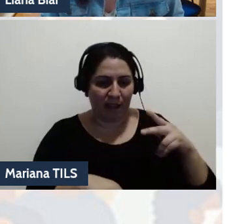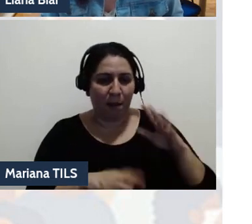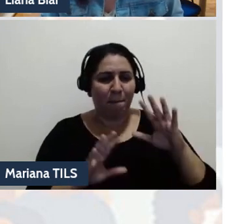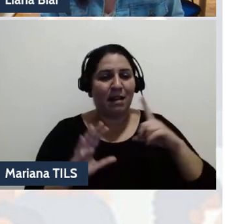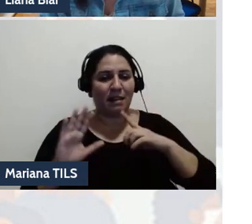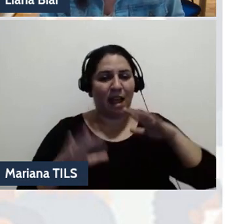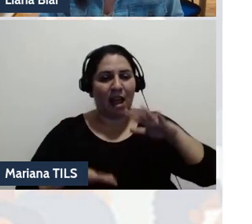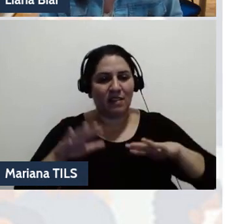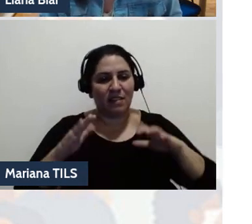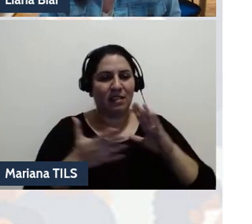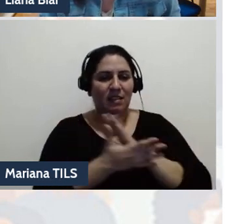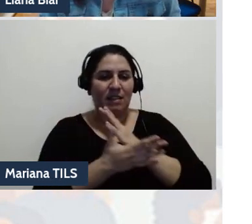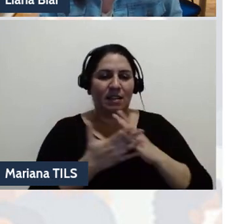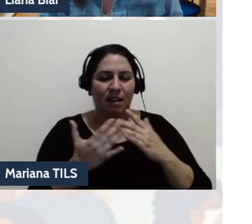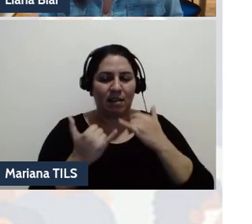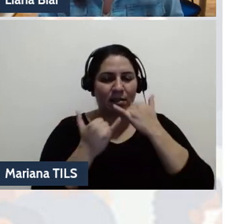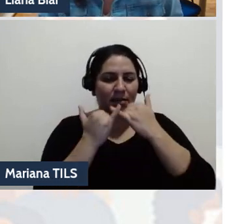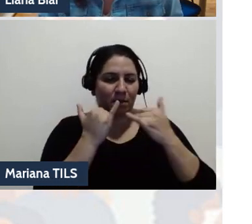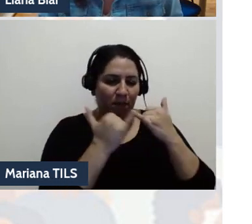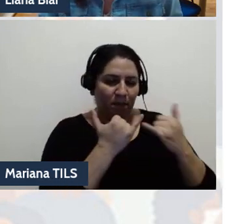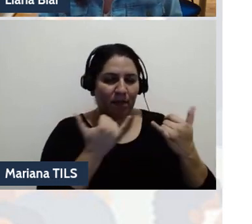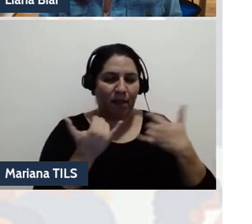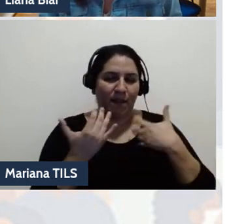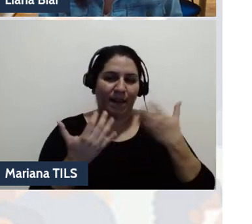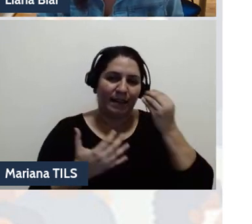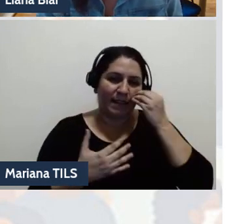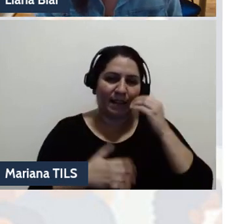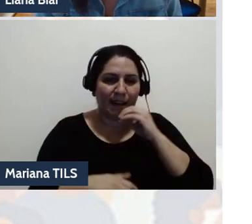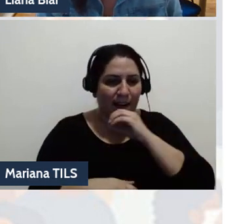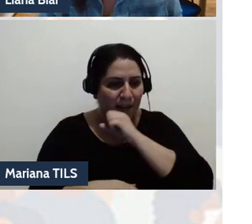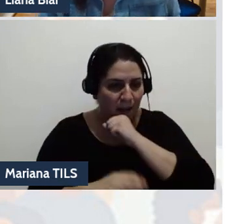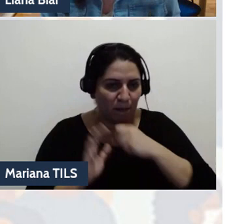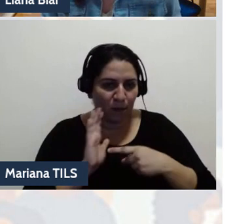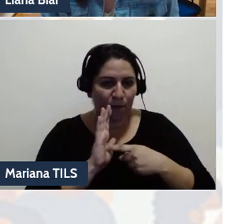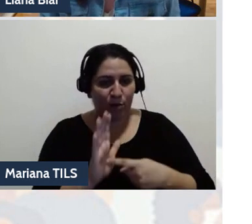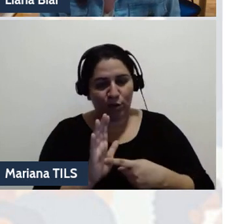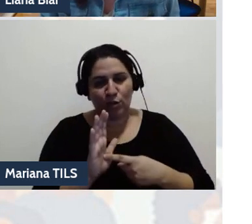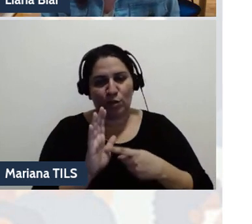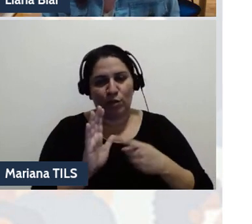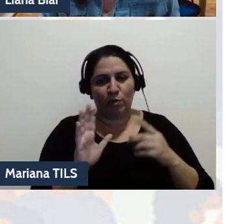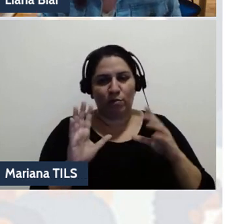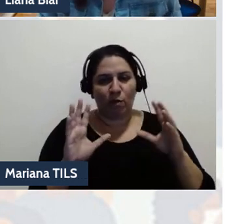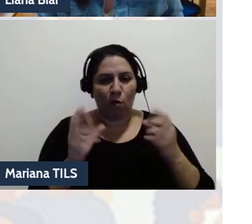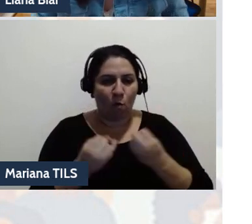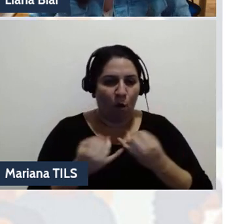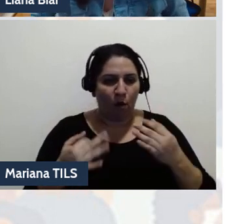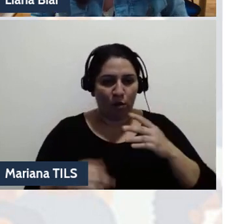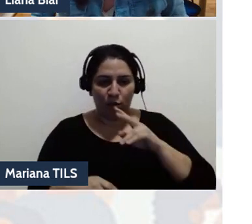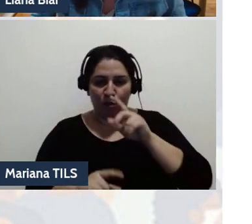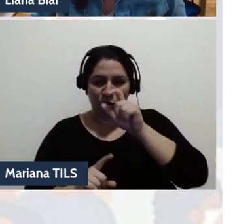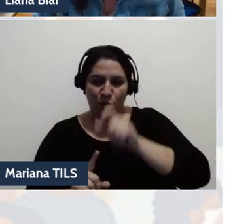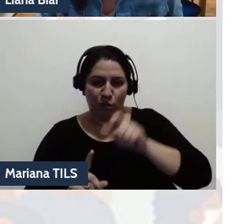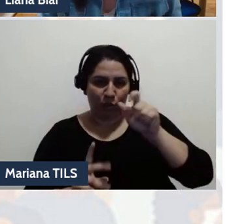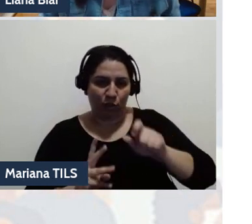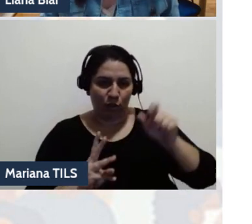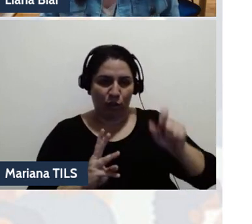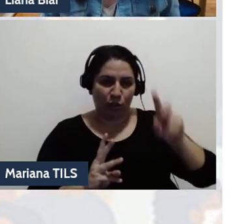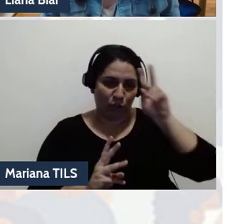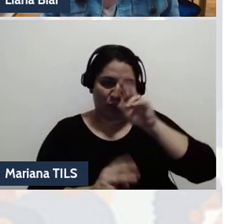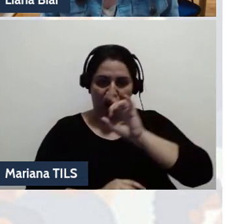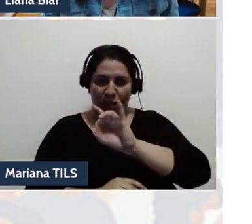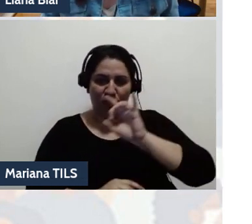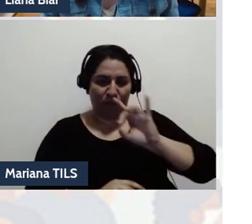semelhanças entre si que eu queria explorar muito rapidamente aqui, né, já que são histórias individuais, mas que se articulam,